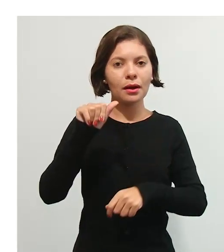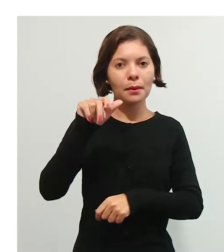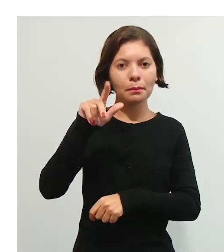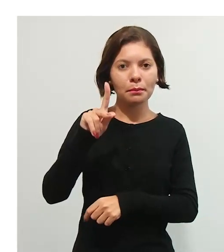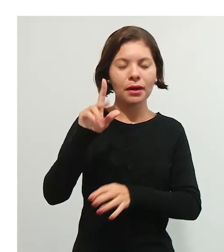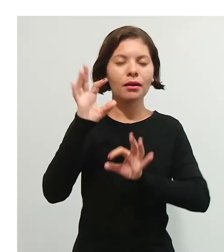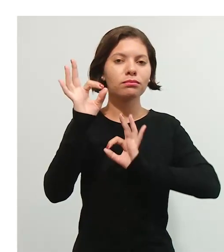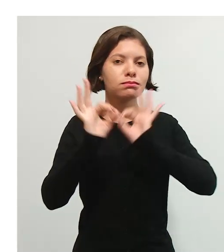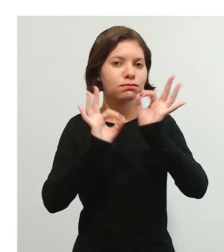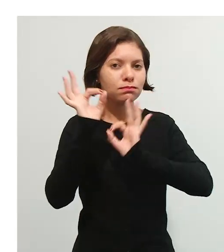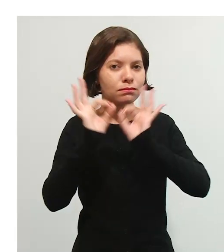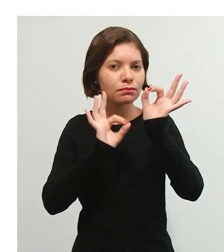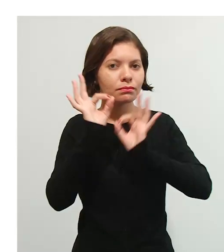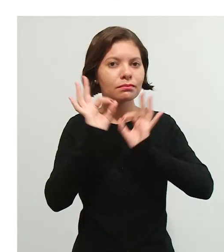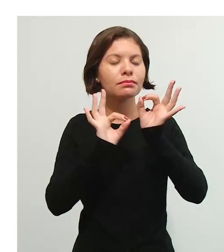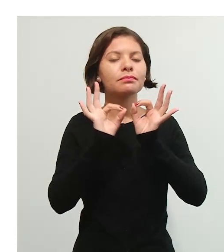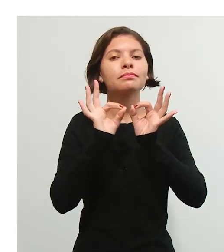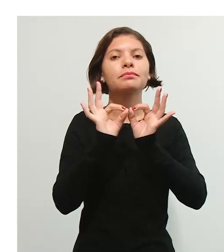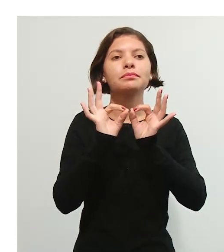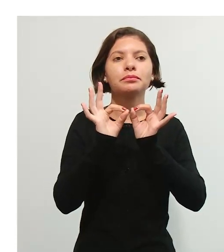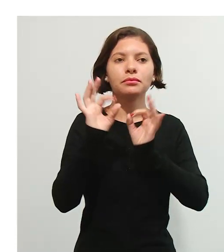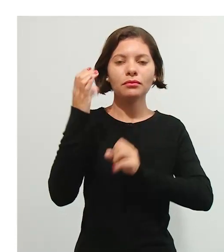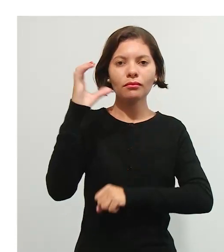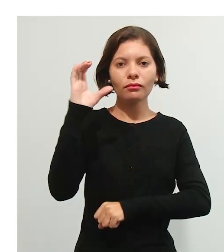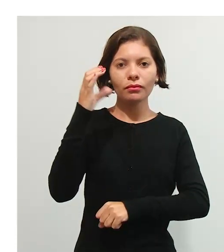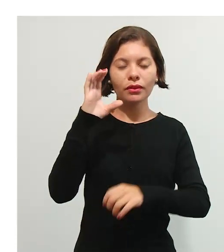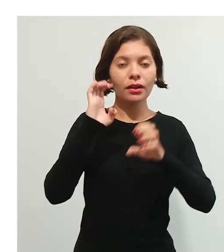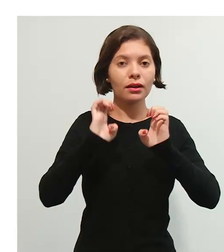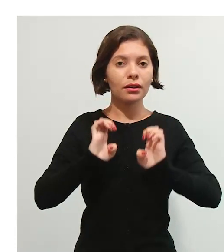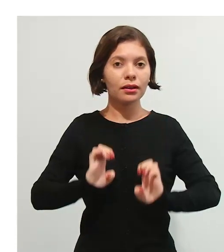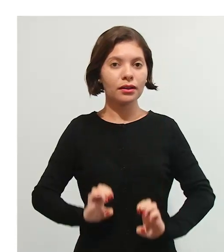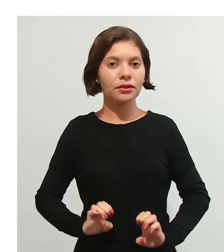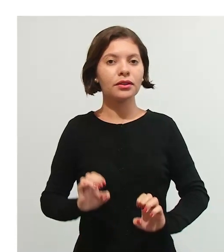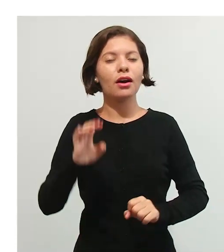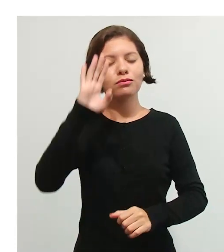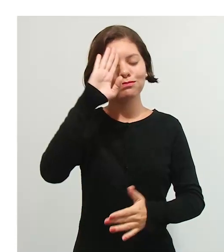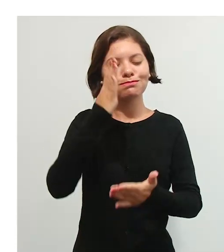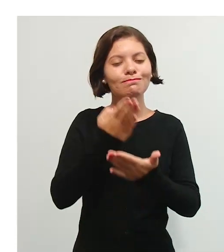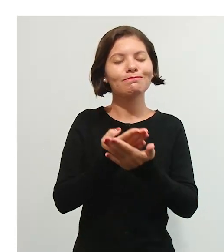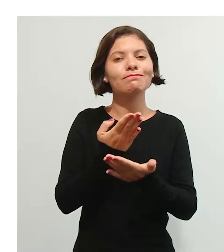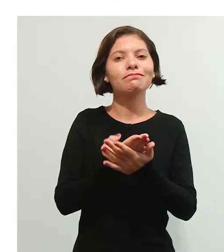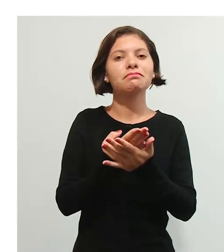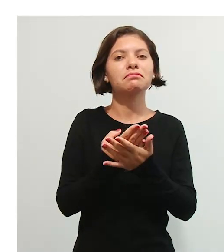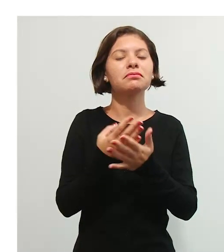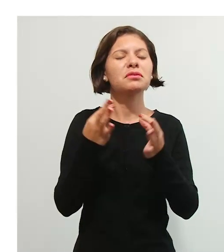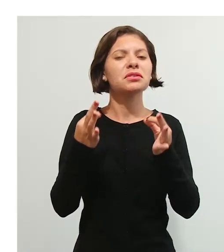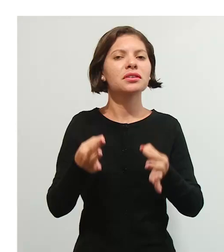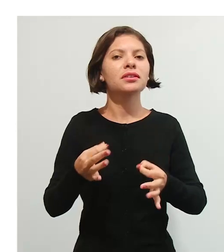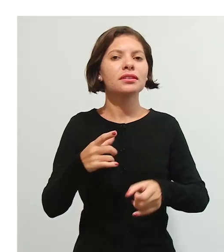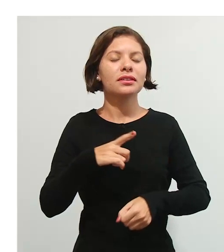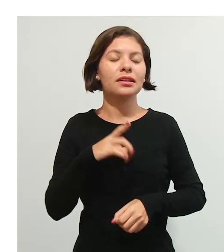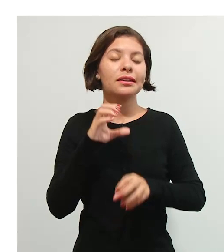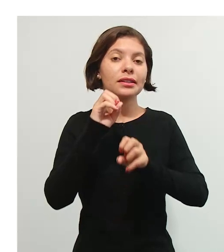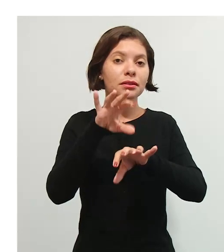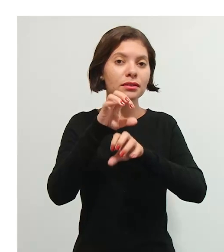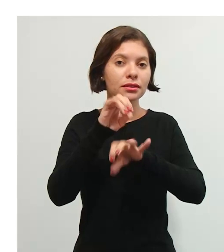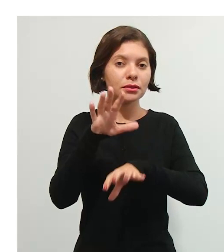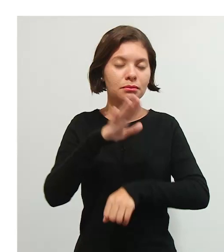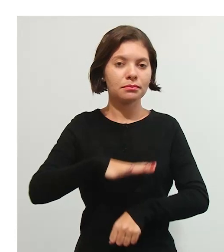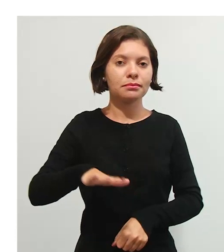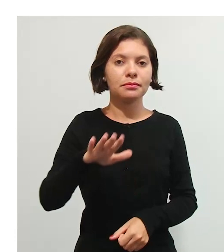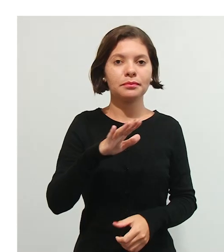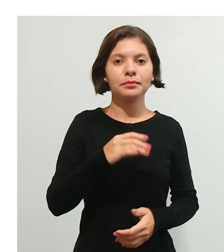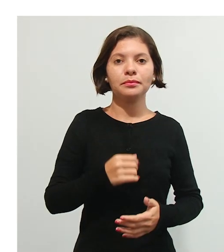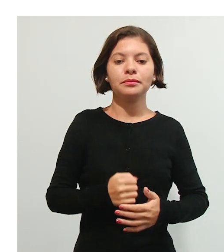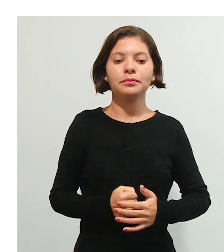aplicativos de organização e produção científica ética confiável e com credibilidade na